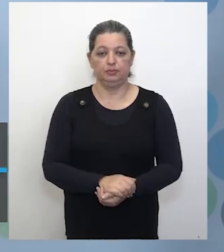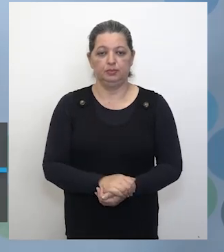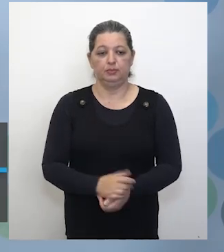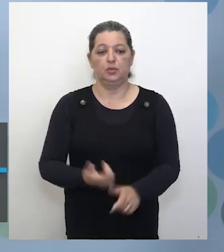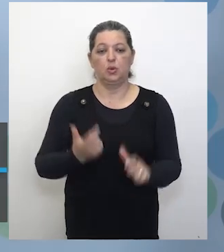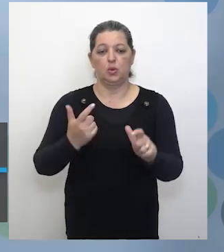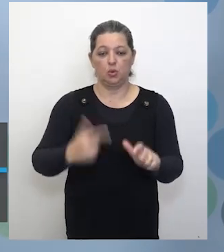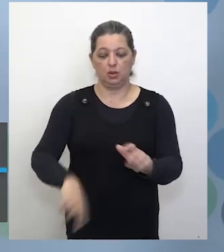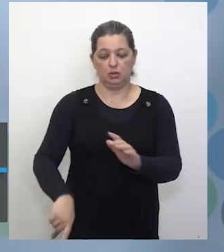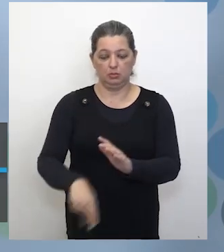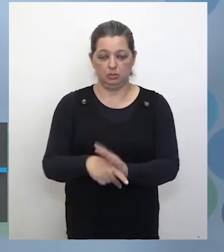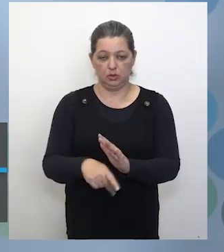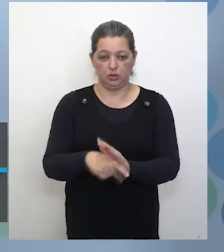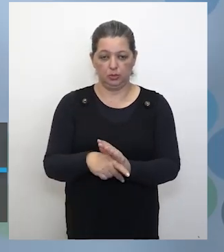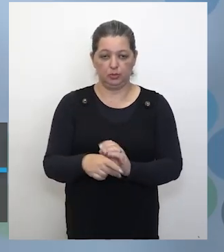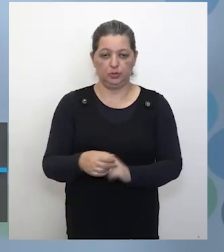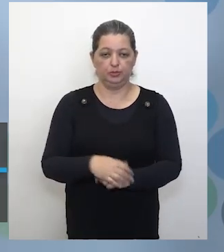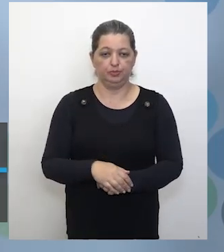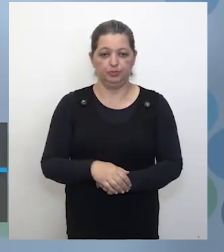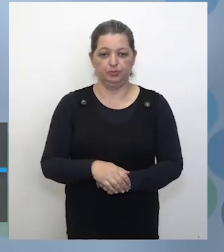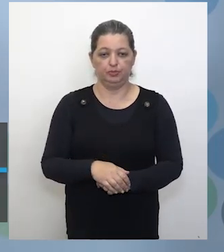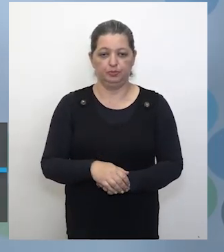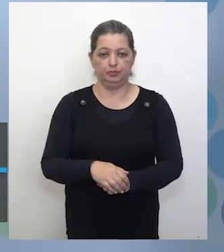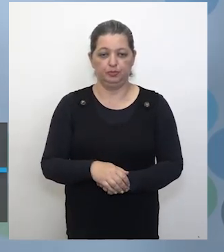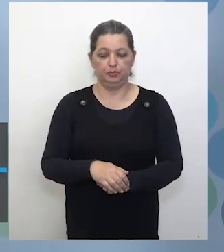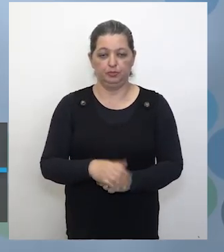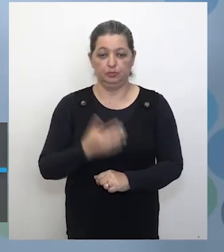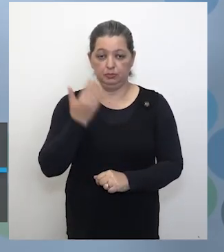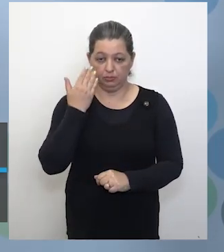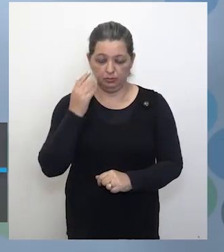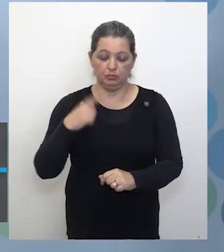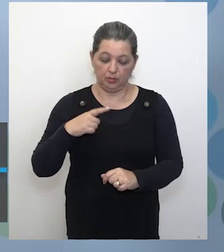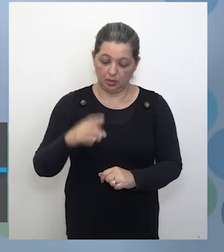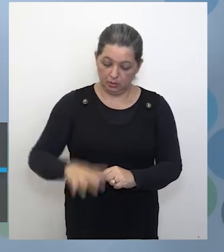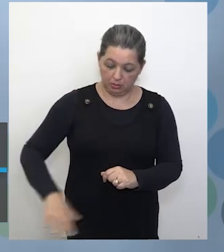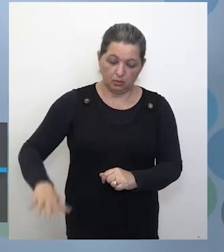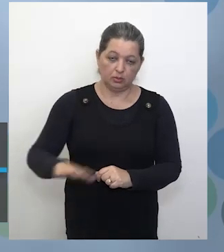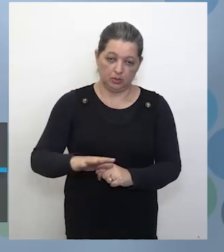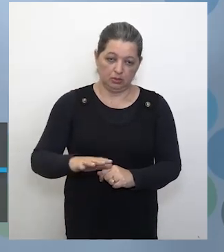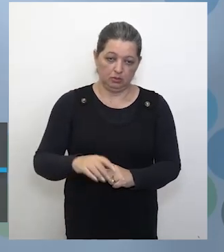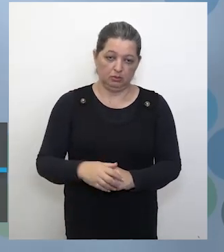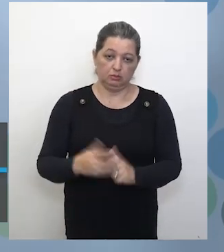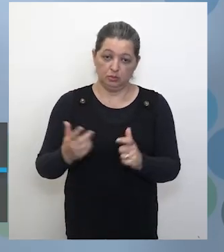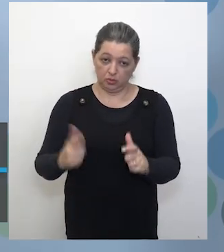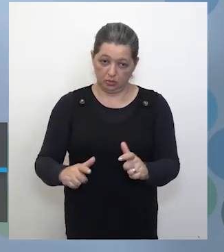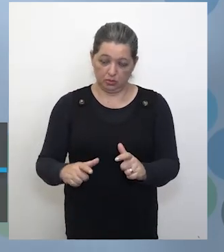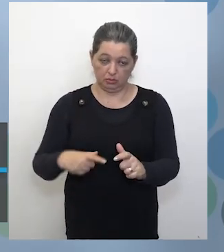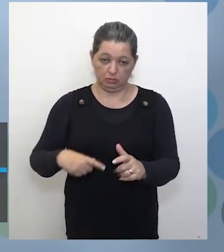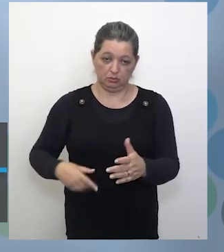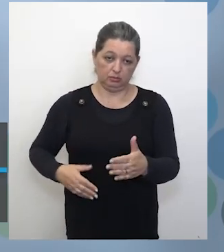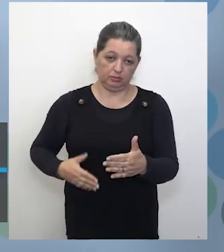de pertencimento, de reconhecimento. Tem um espaço que está delimitado